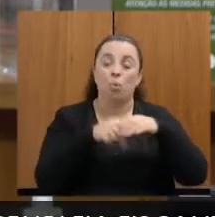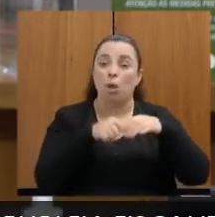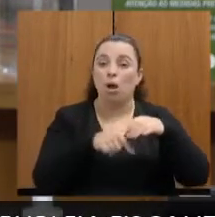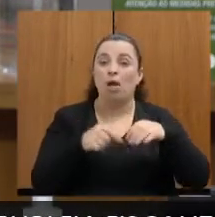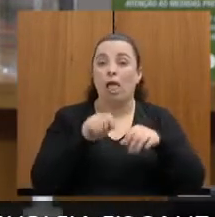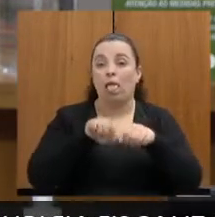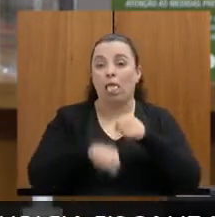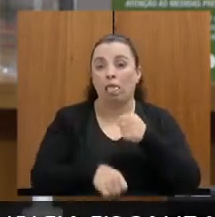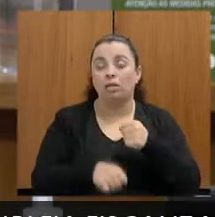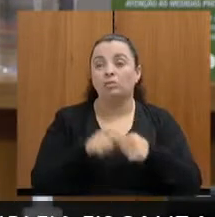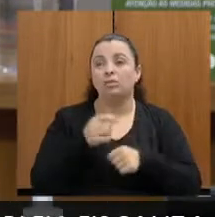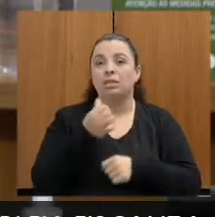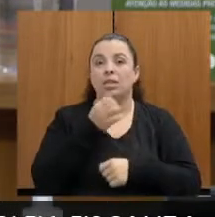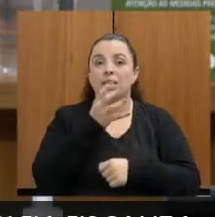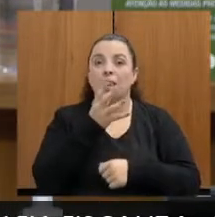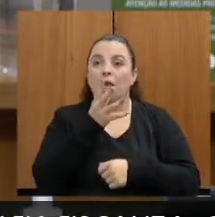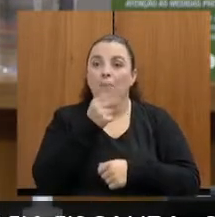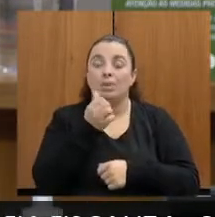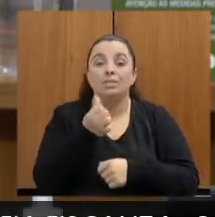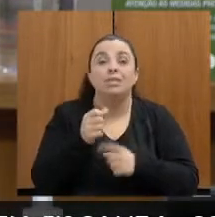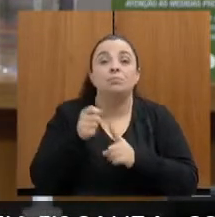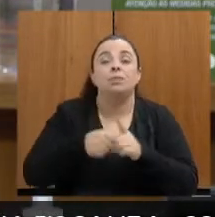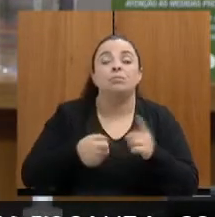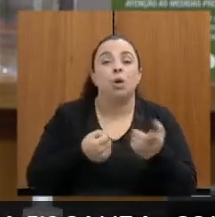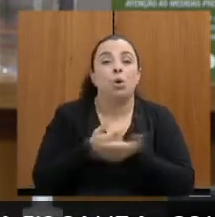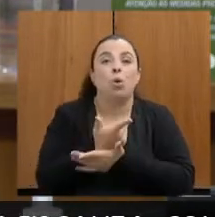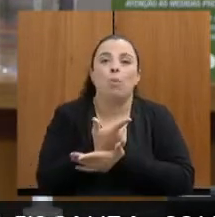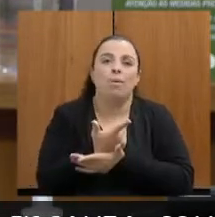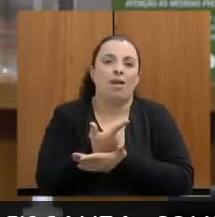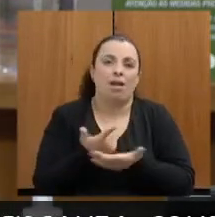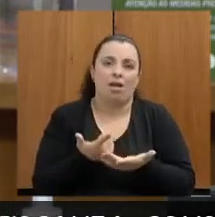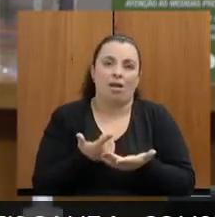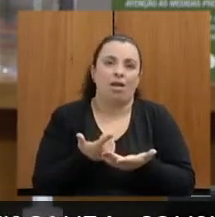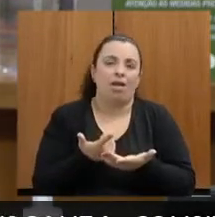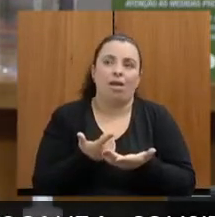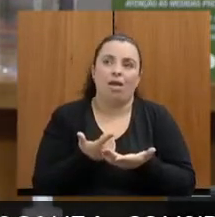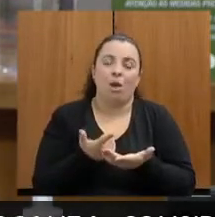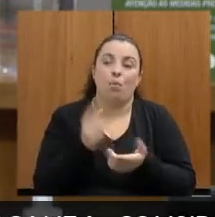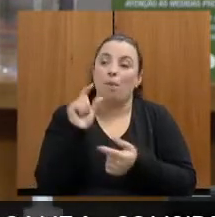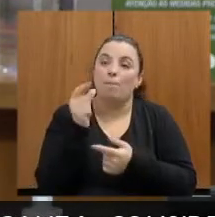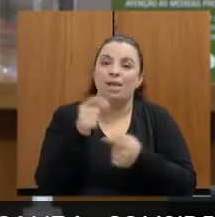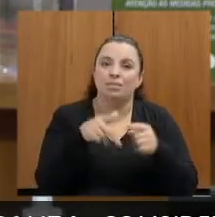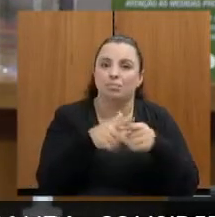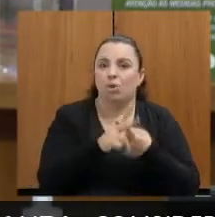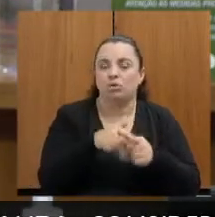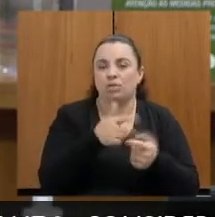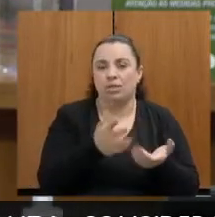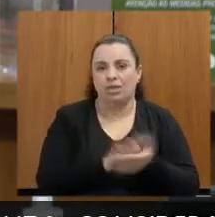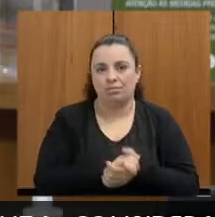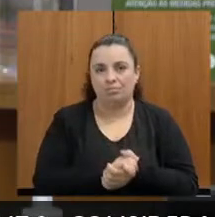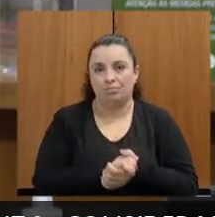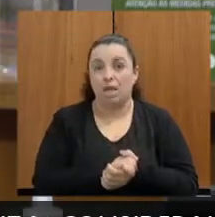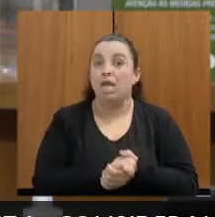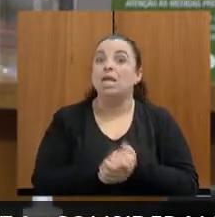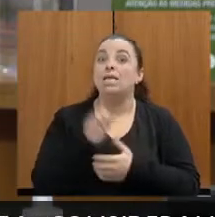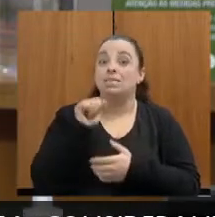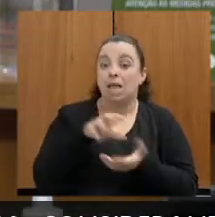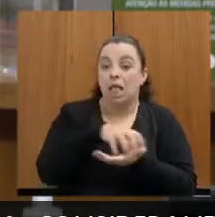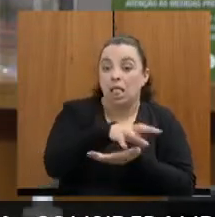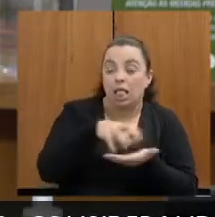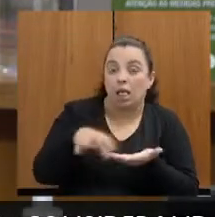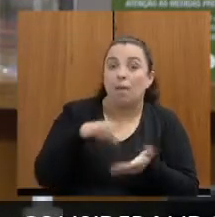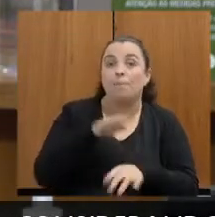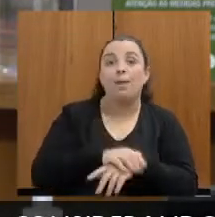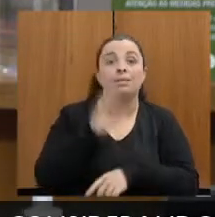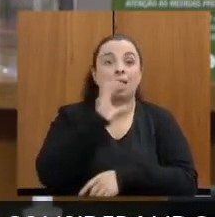qual de centralização isso é muito mais rápido a gente consegue também Contratar serviço a gente tem lá em